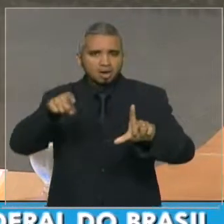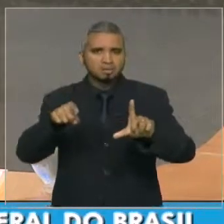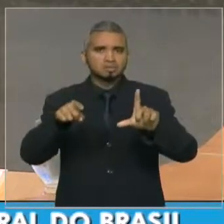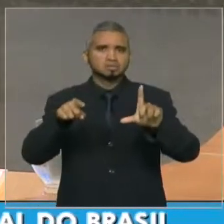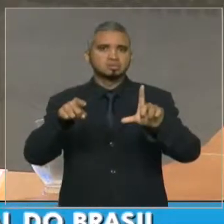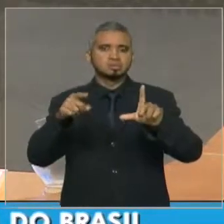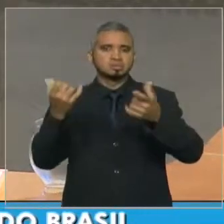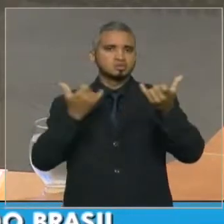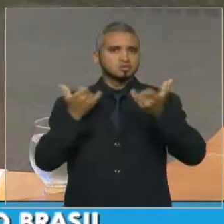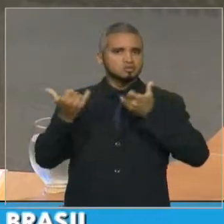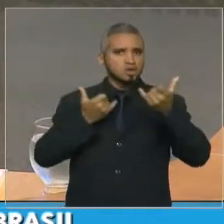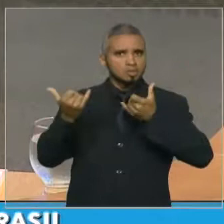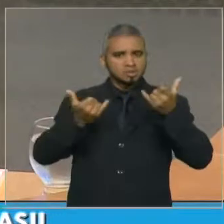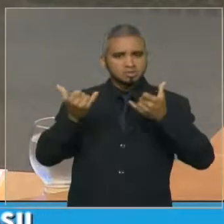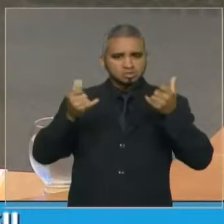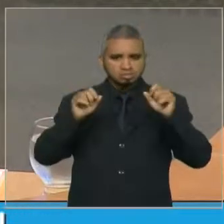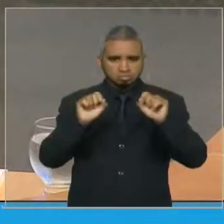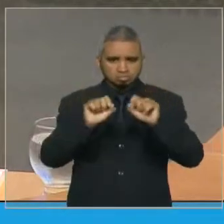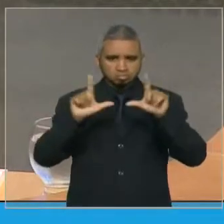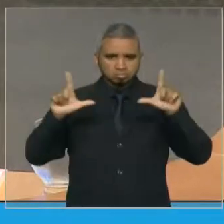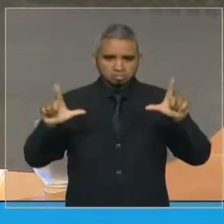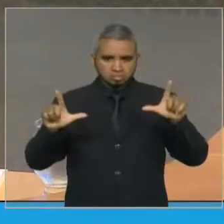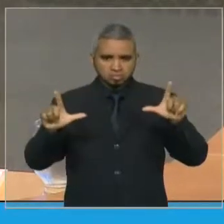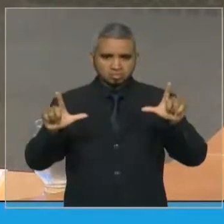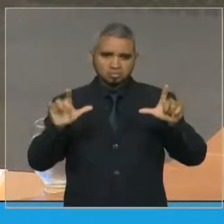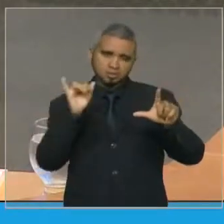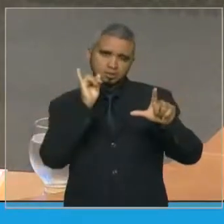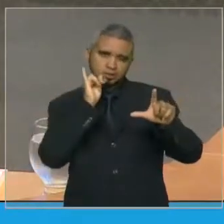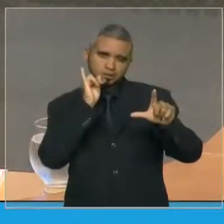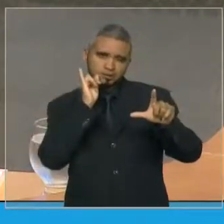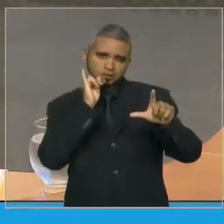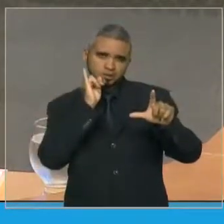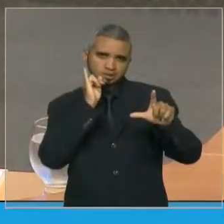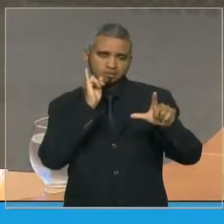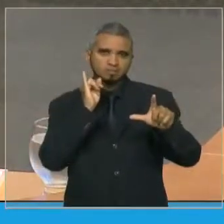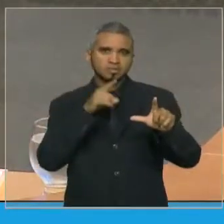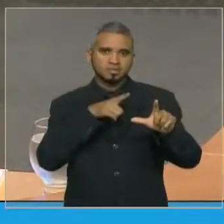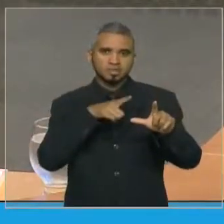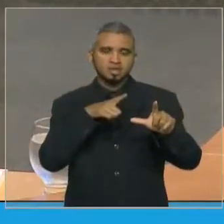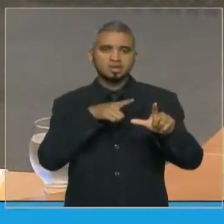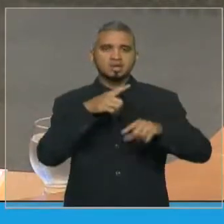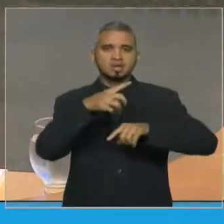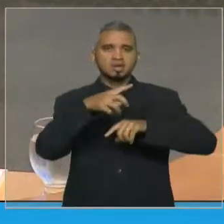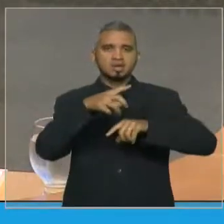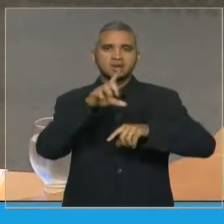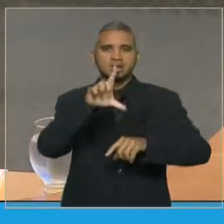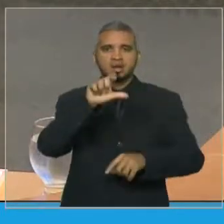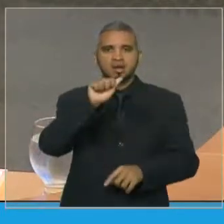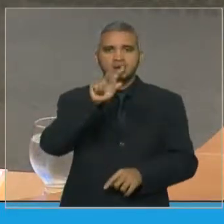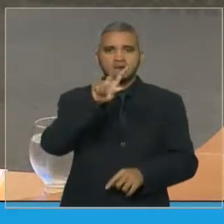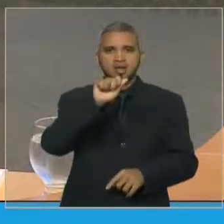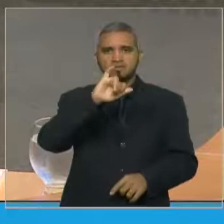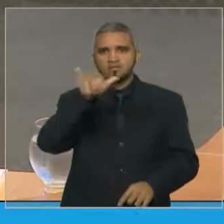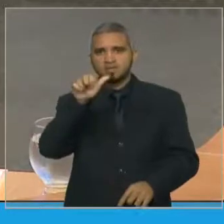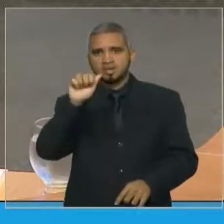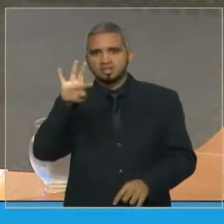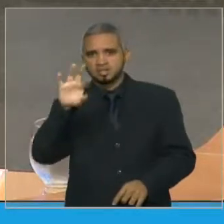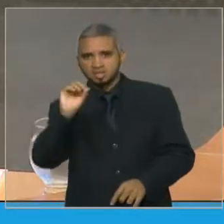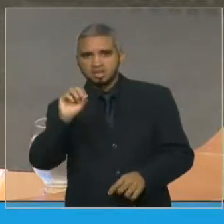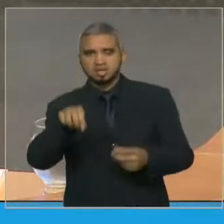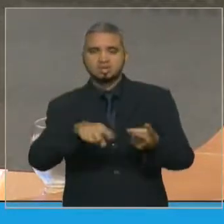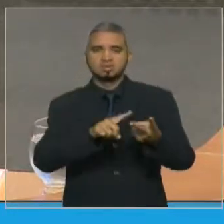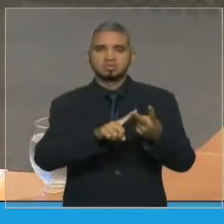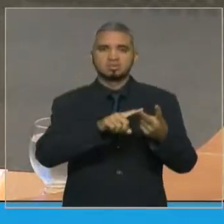setor de investigação. São exemplos famosos: Operação Lava Jato, Zelotes, Ararat, Calicut,